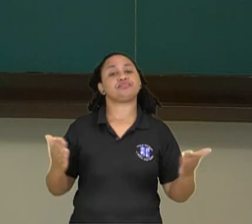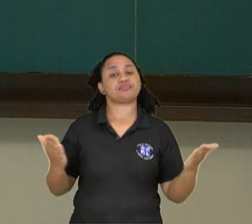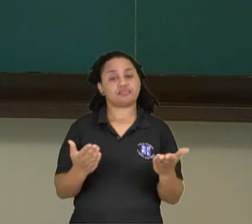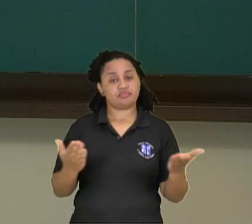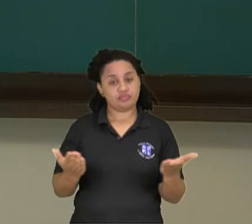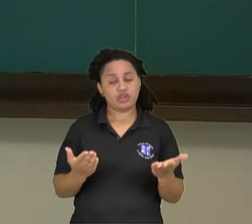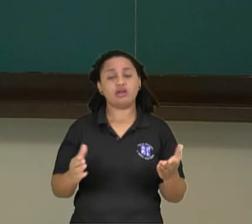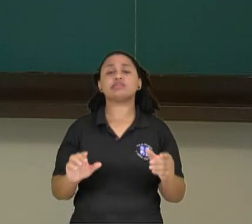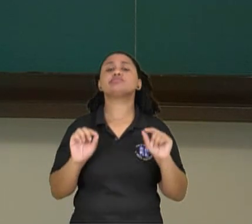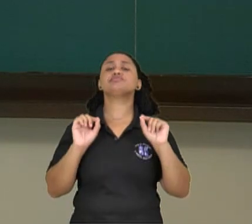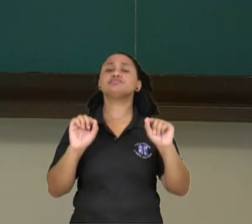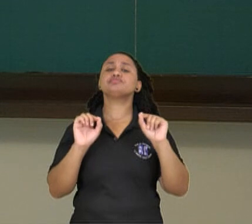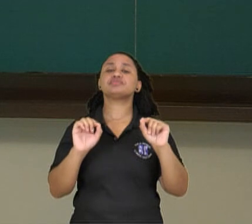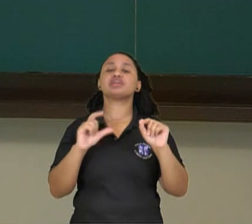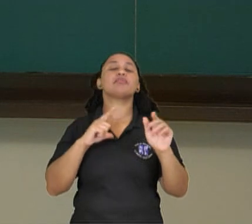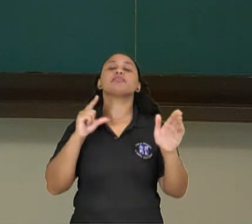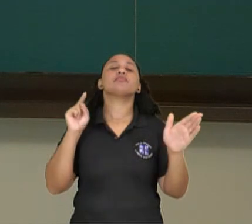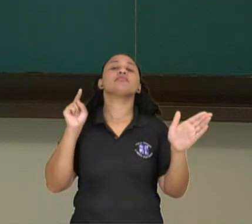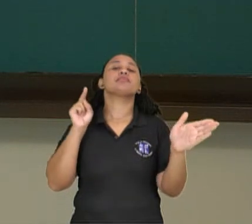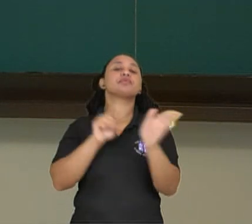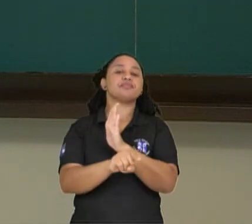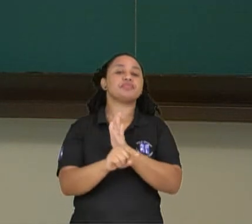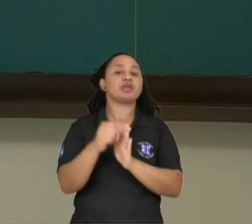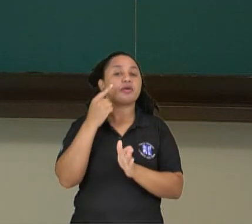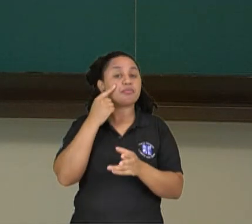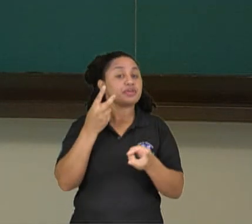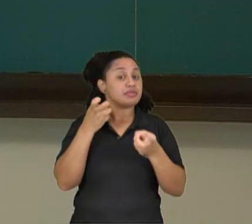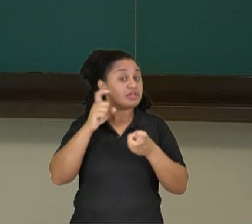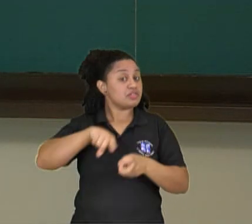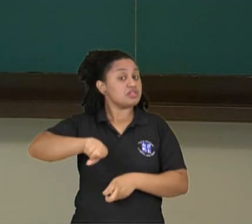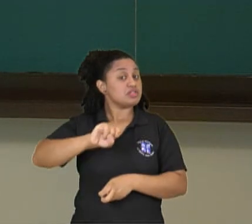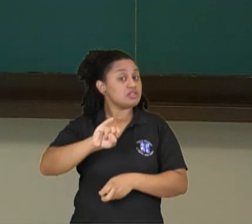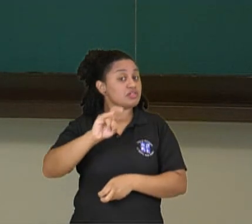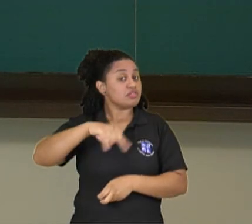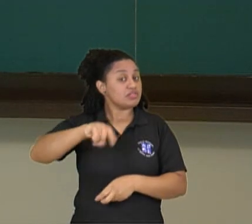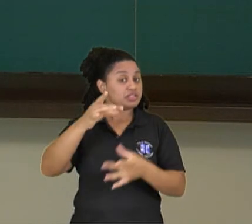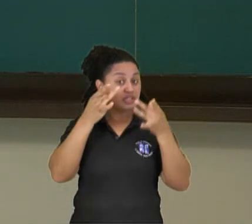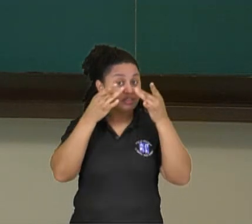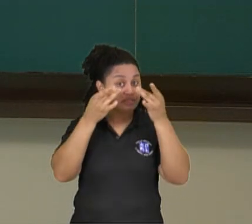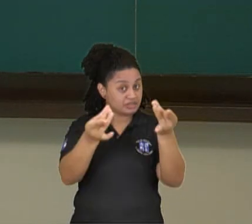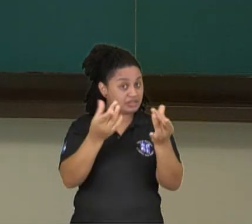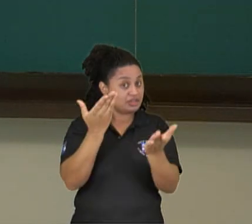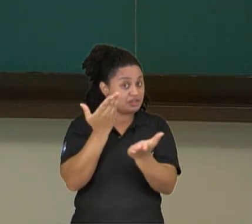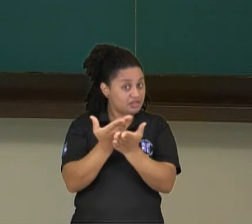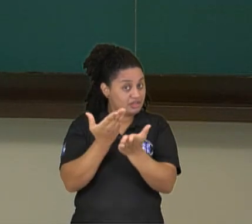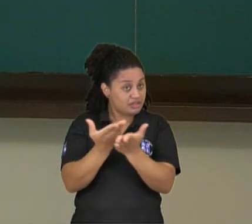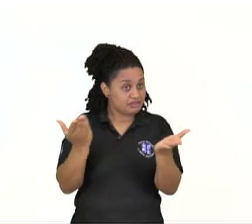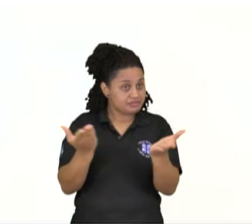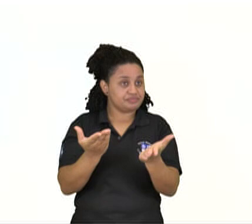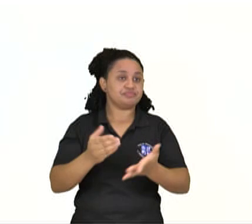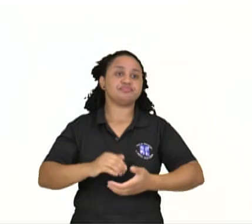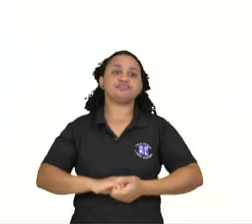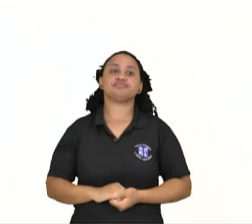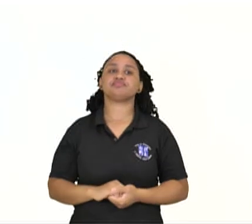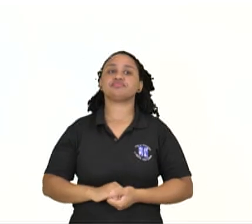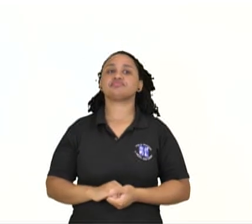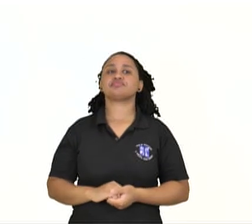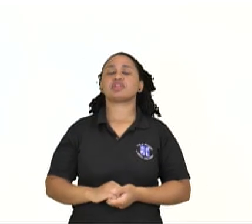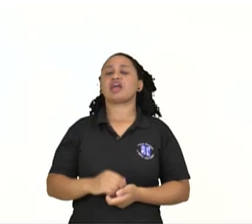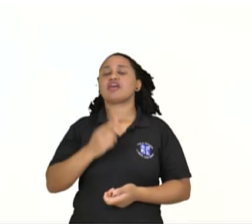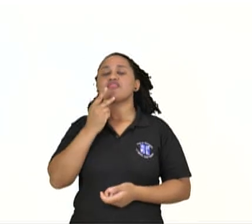primitivo. Aqui a gente tem uma imagem que vai representar ali, que a gente tem essa imagem de uma pintura